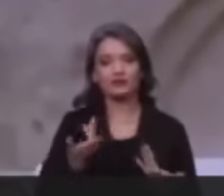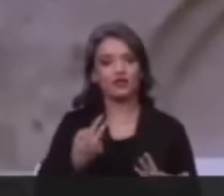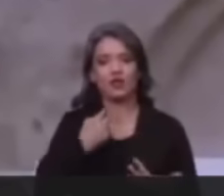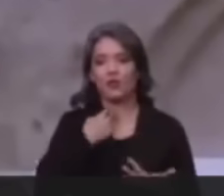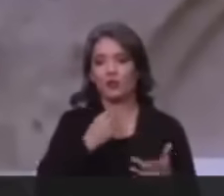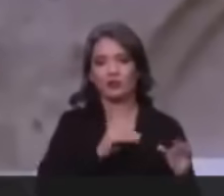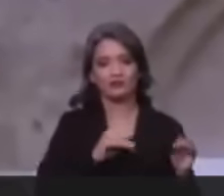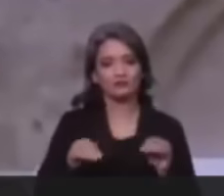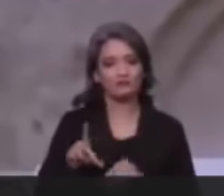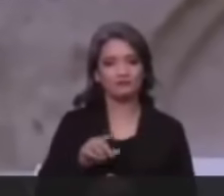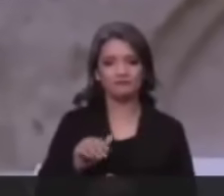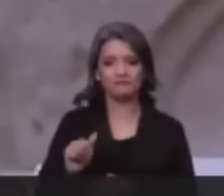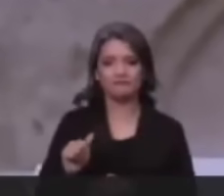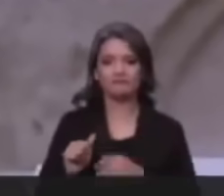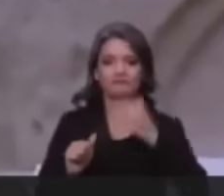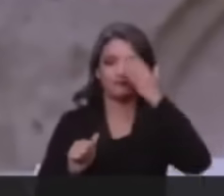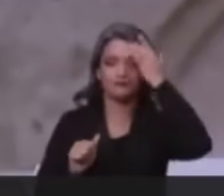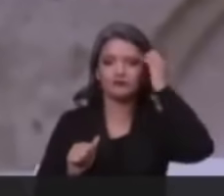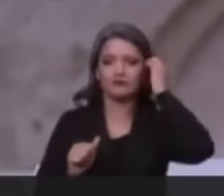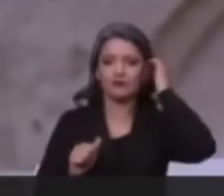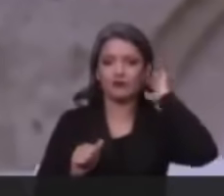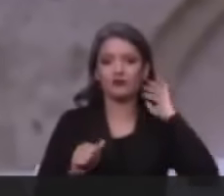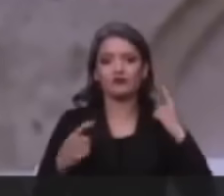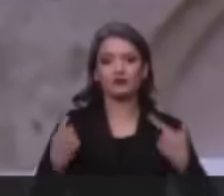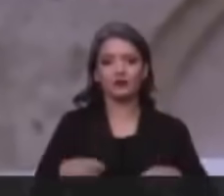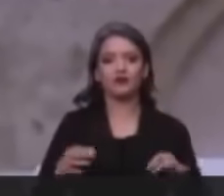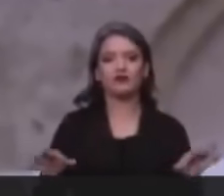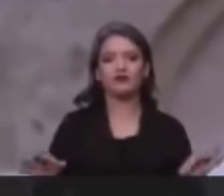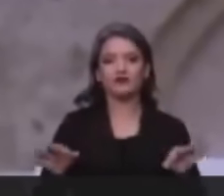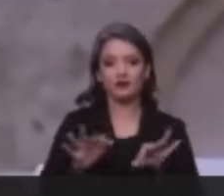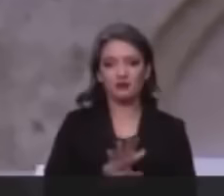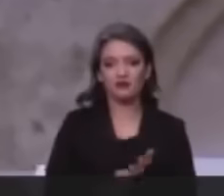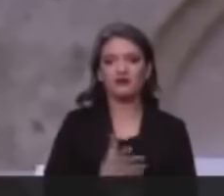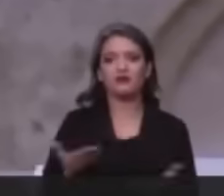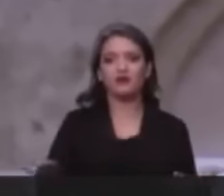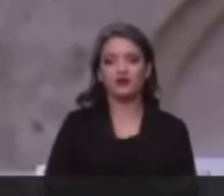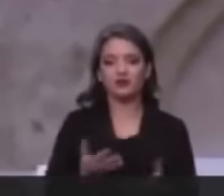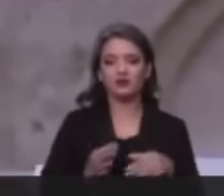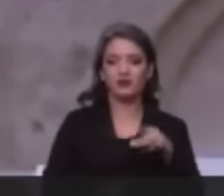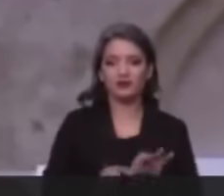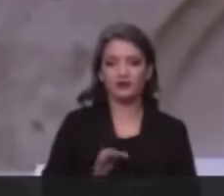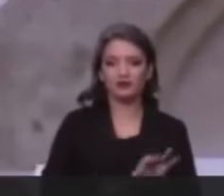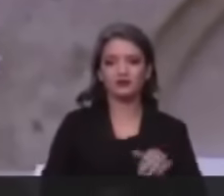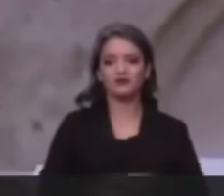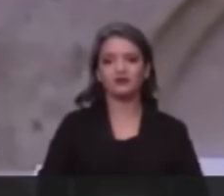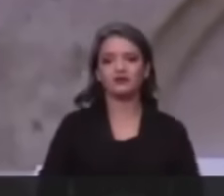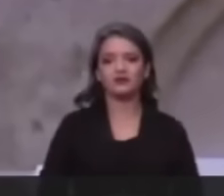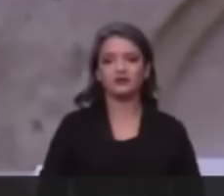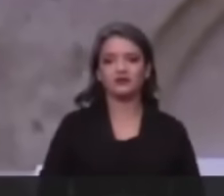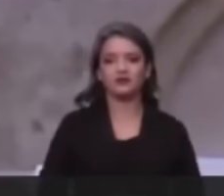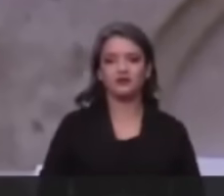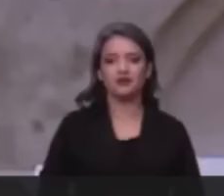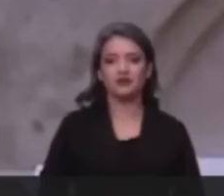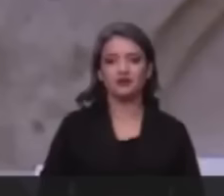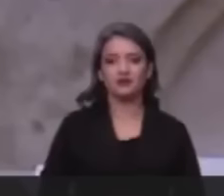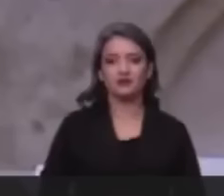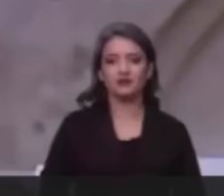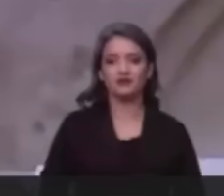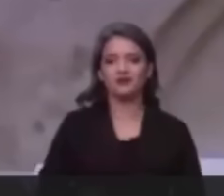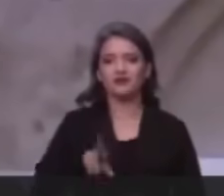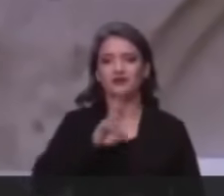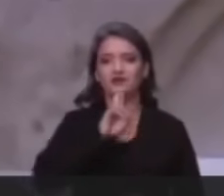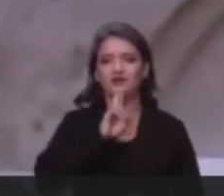adiamento, né? Temos que encerrar esse julgamento hoje. Então, eu vou proclamar o resultado,